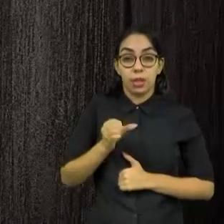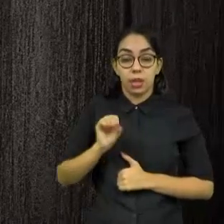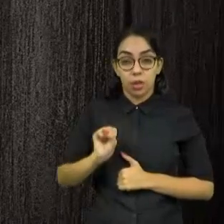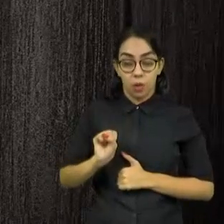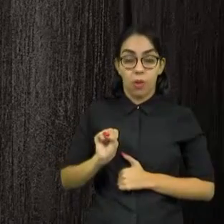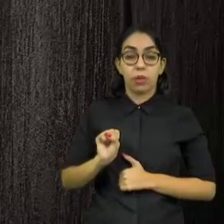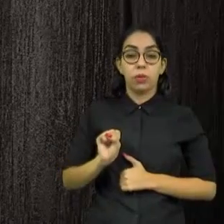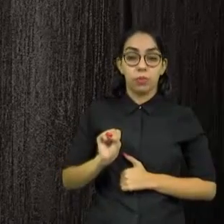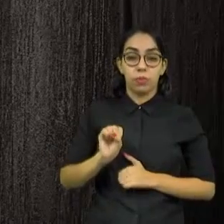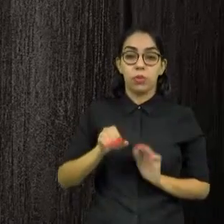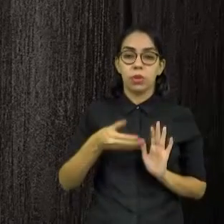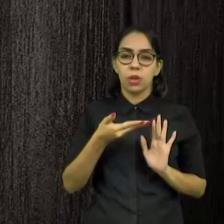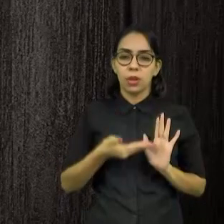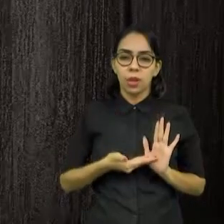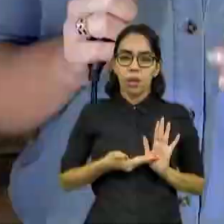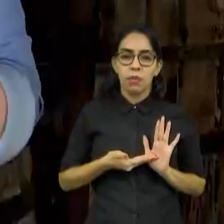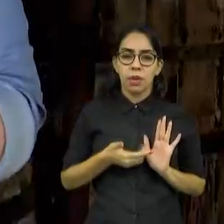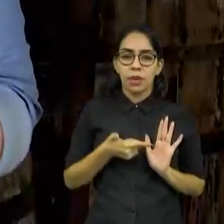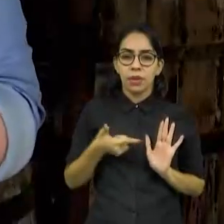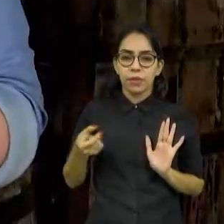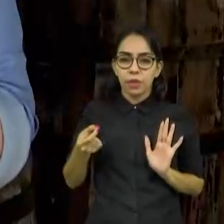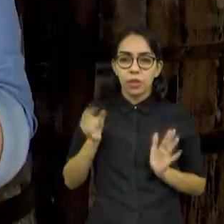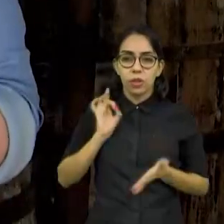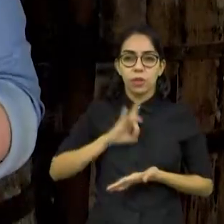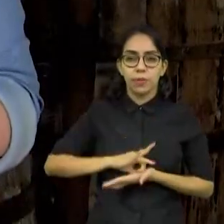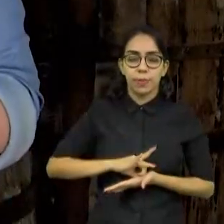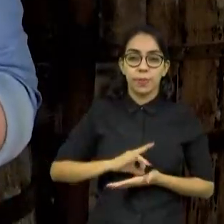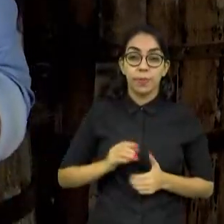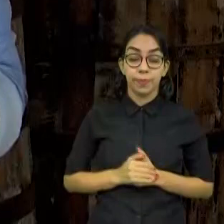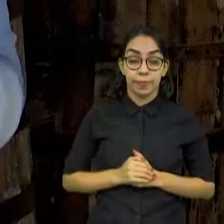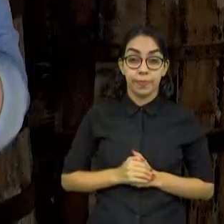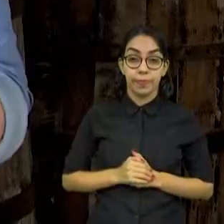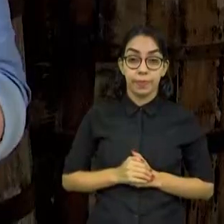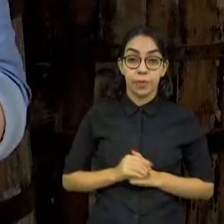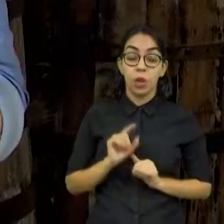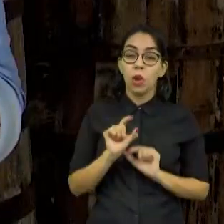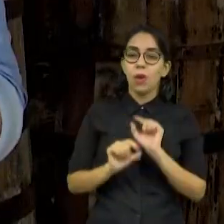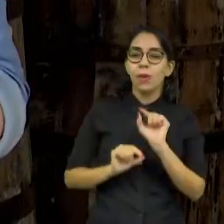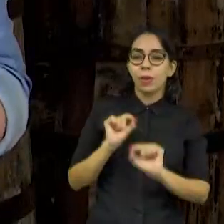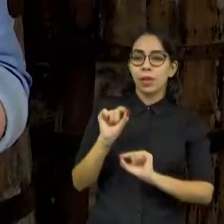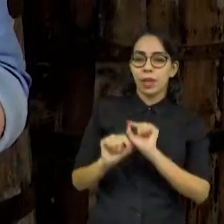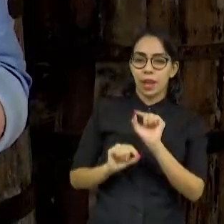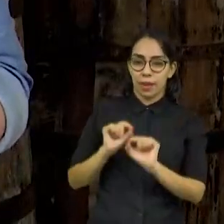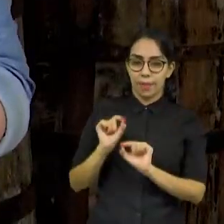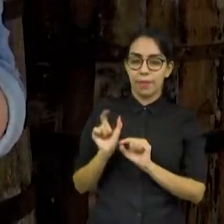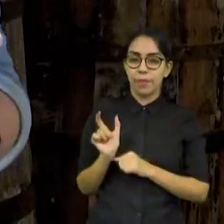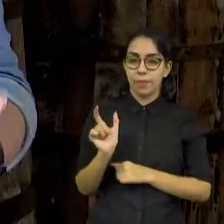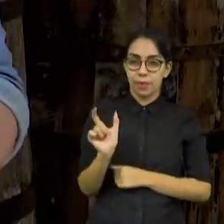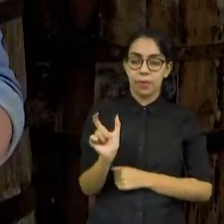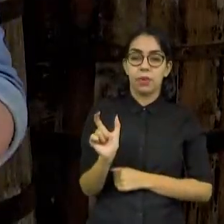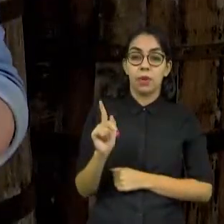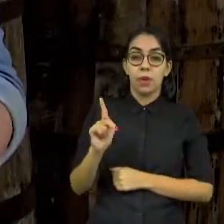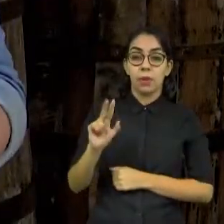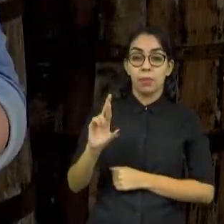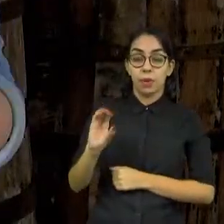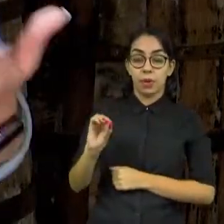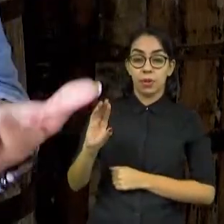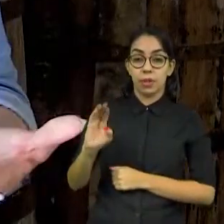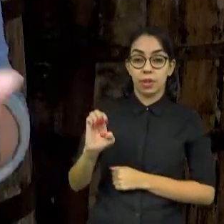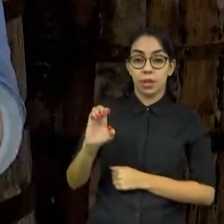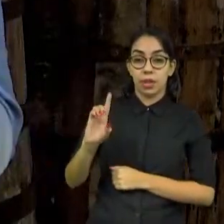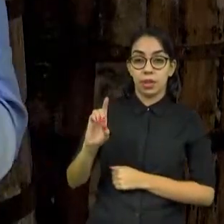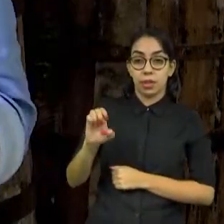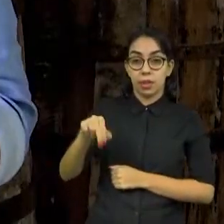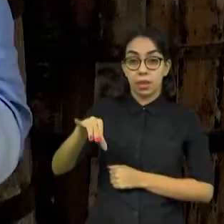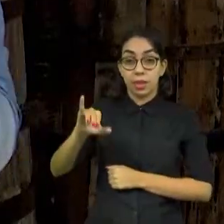20 denominações de origem. A indicação de procedência é o reconhecimento de uma região que ficou notória pela